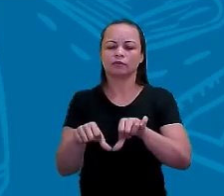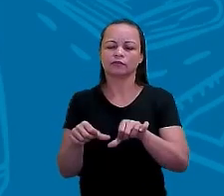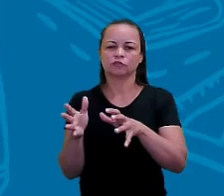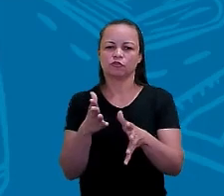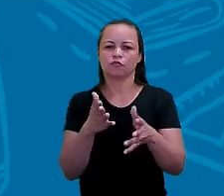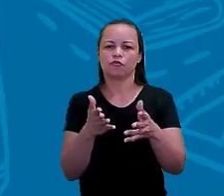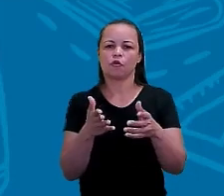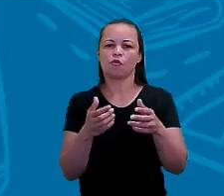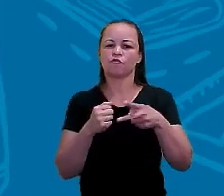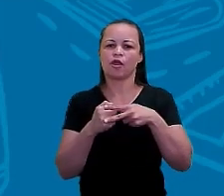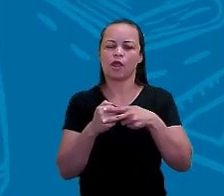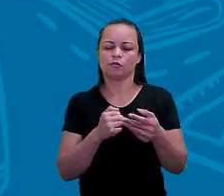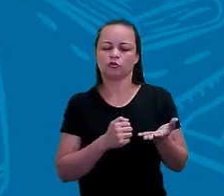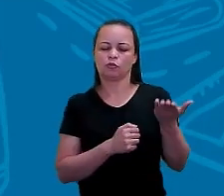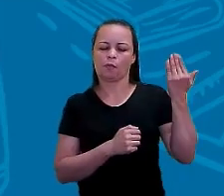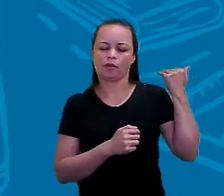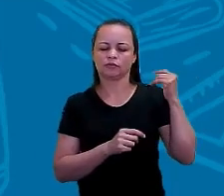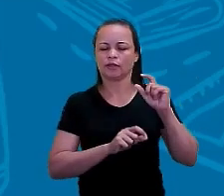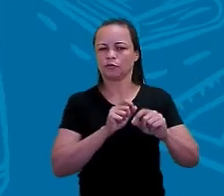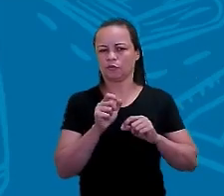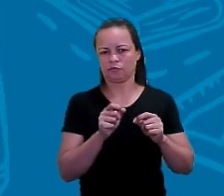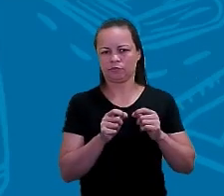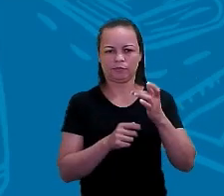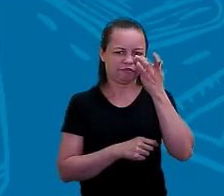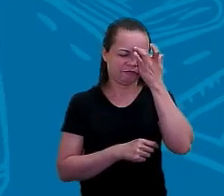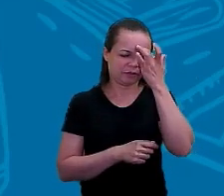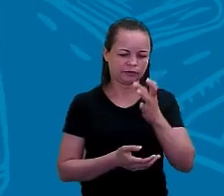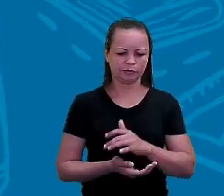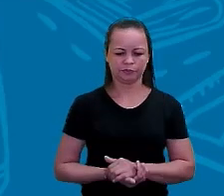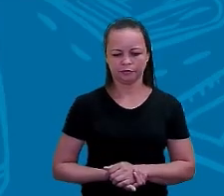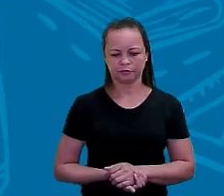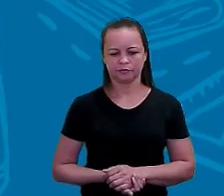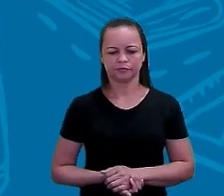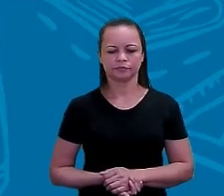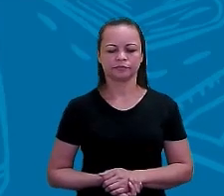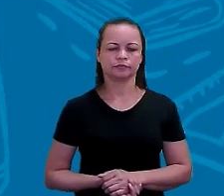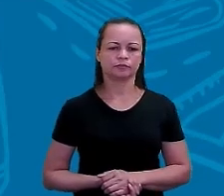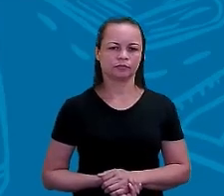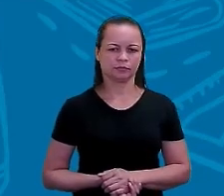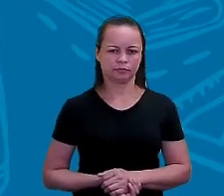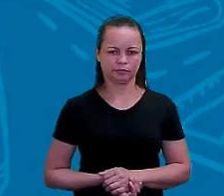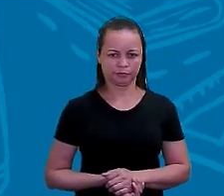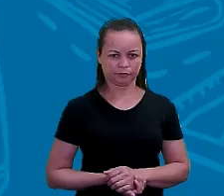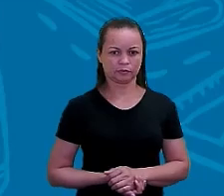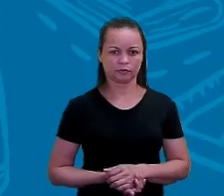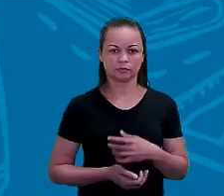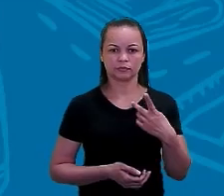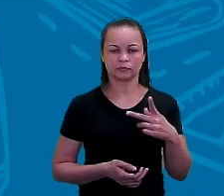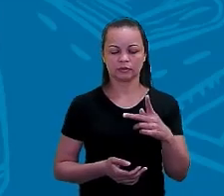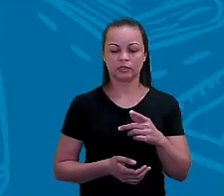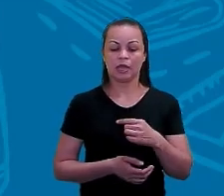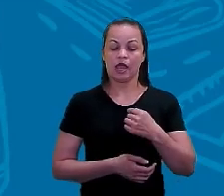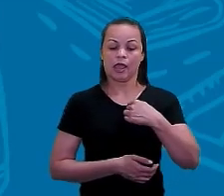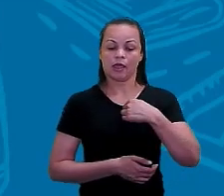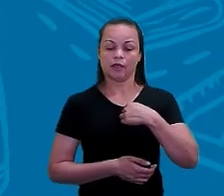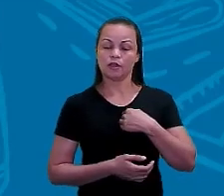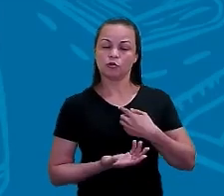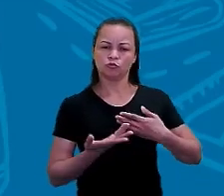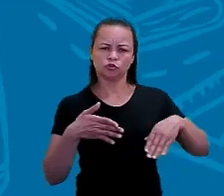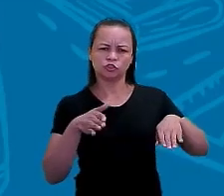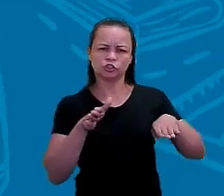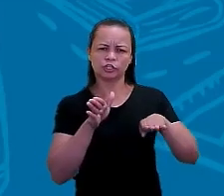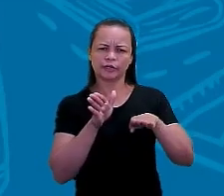passado? Gente, é muito fácil. Veja aí. I arrived early. I arrived early. Eu